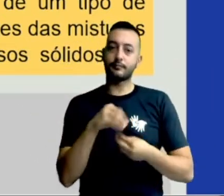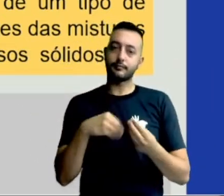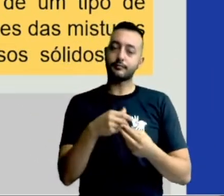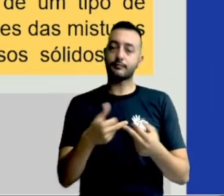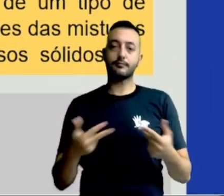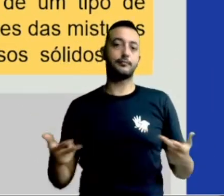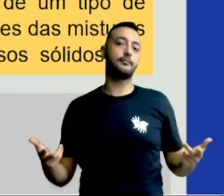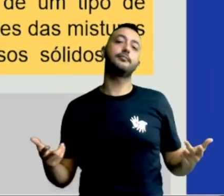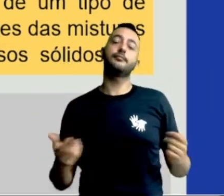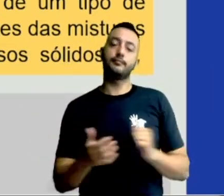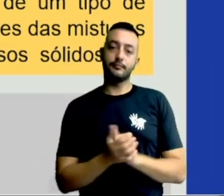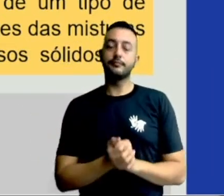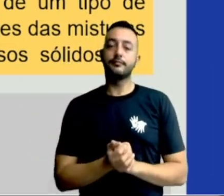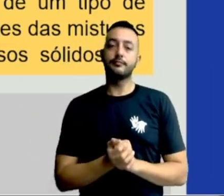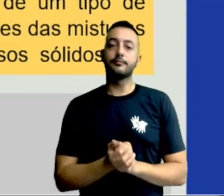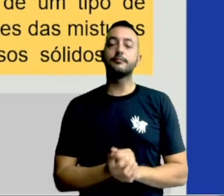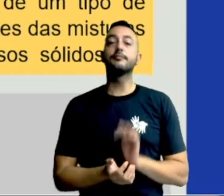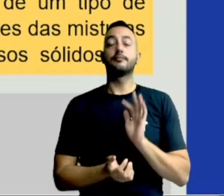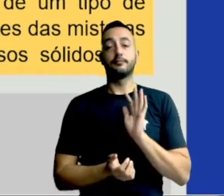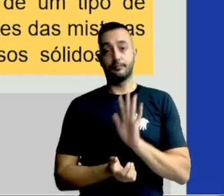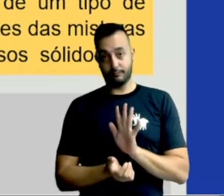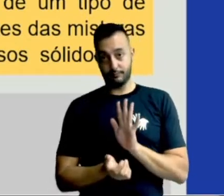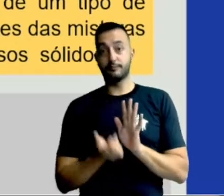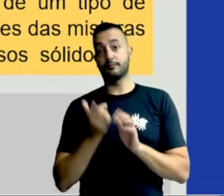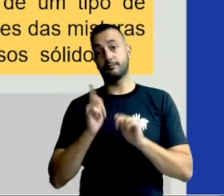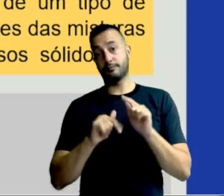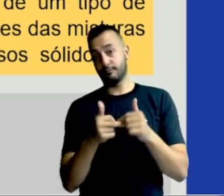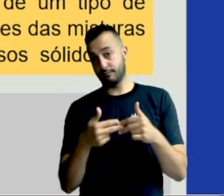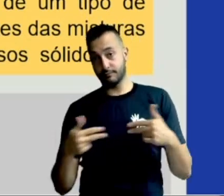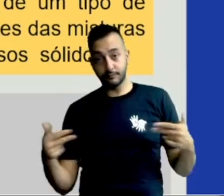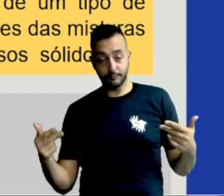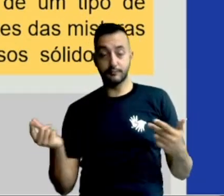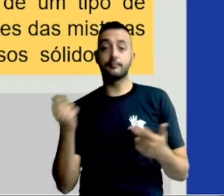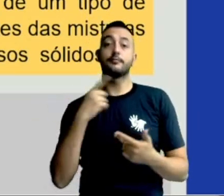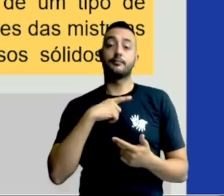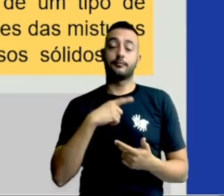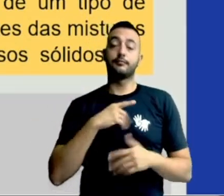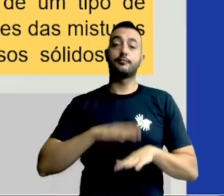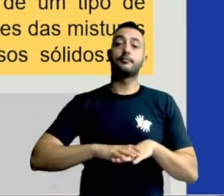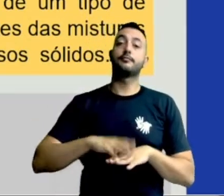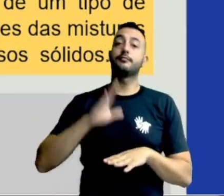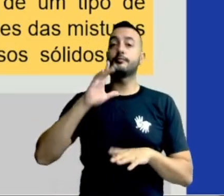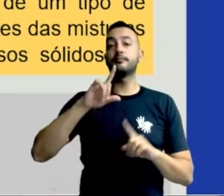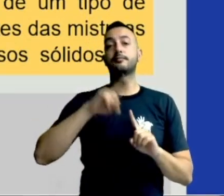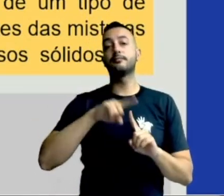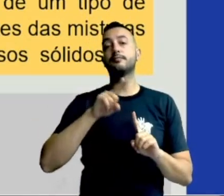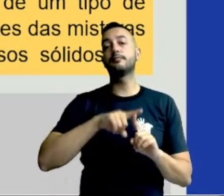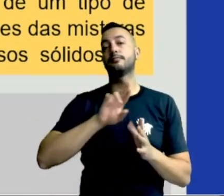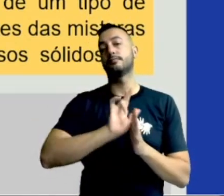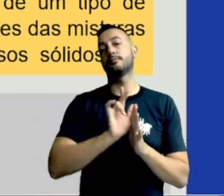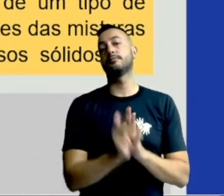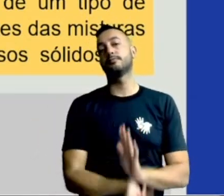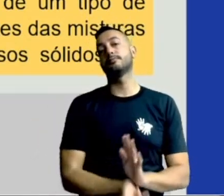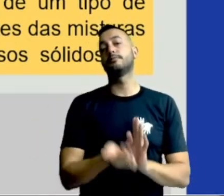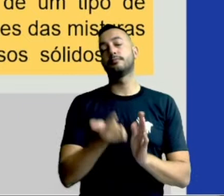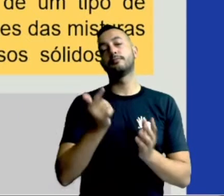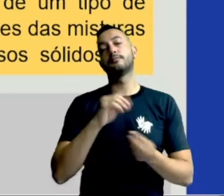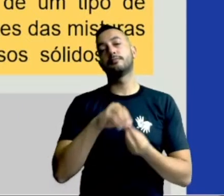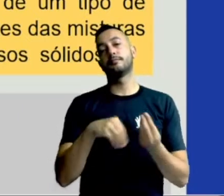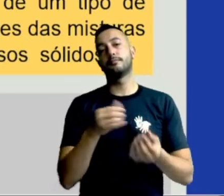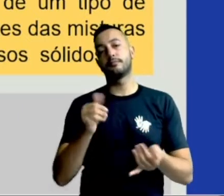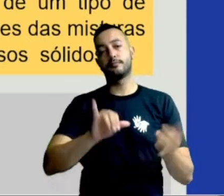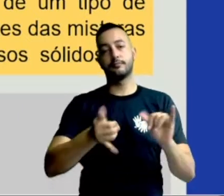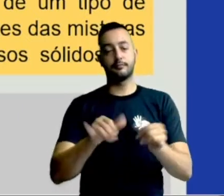de substâncias, ou seja, os materiais são formados por mais de um tipo de substância.